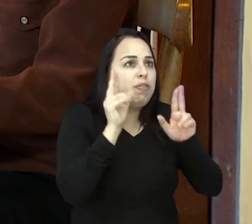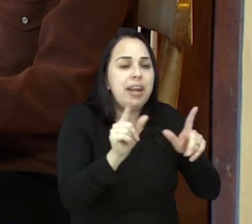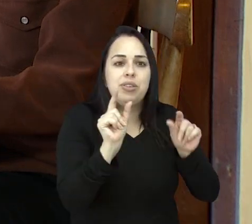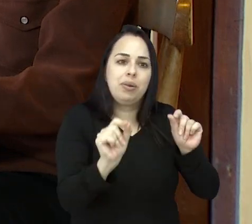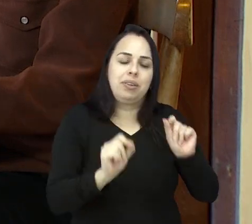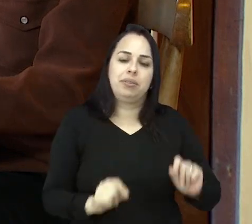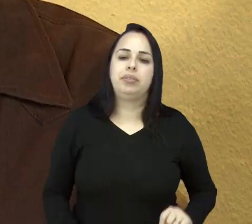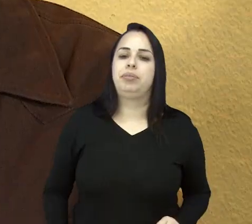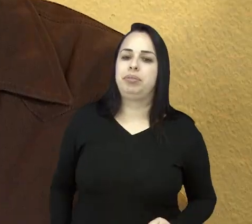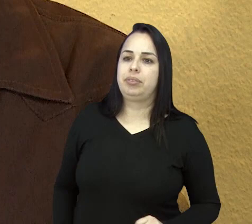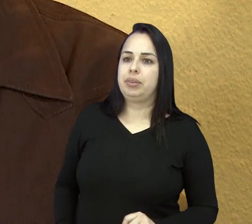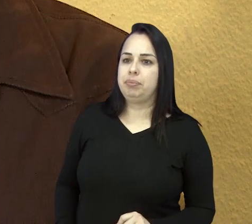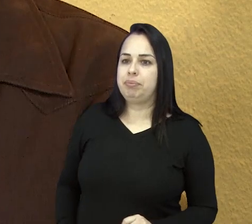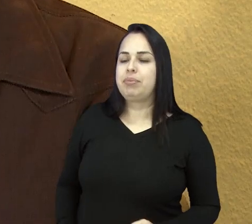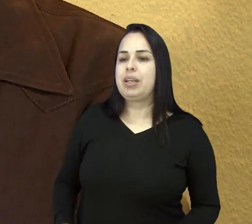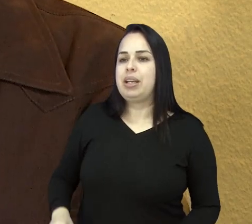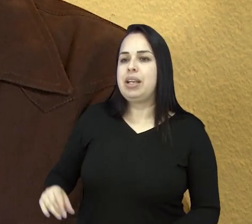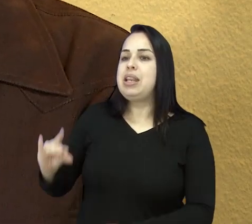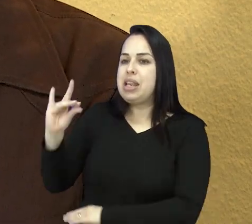de mais diferente?